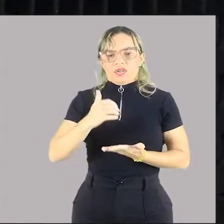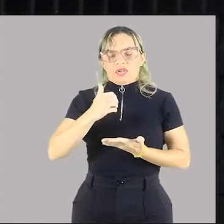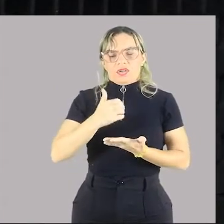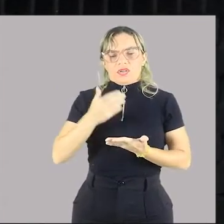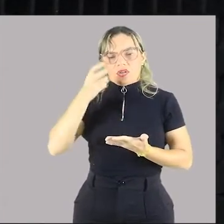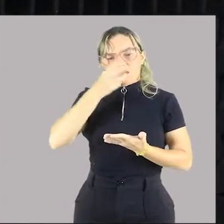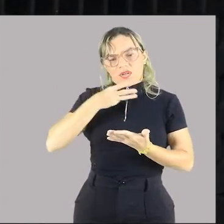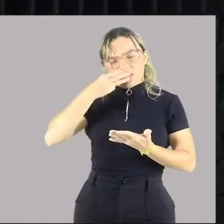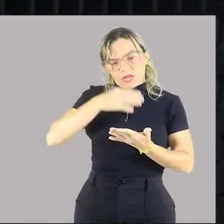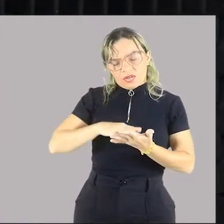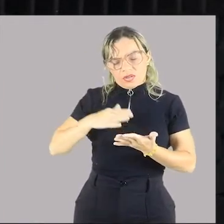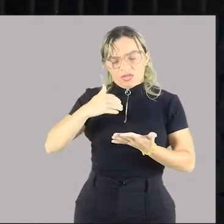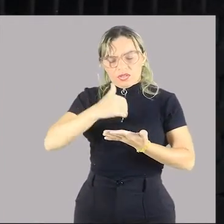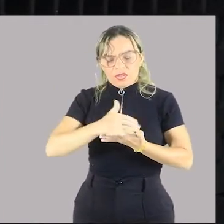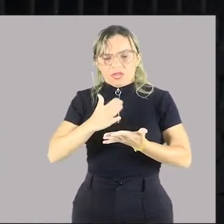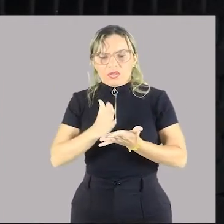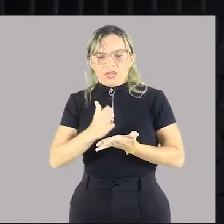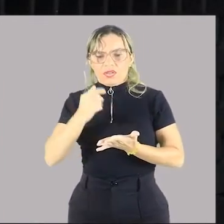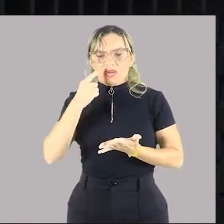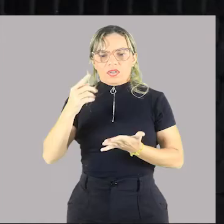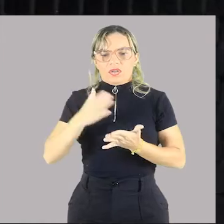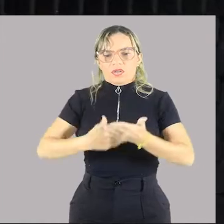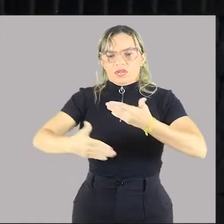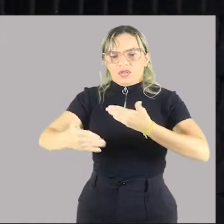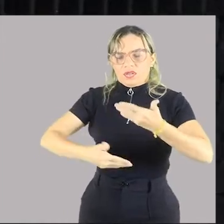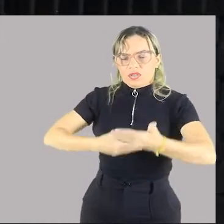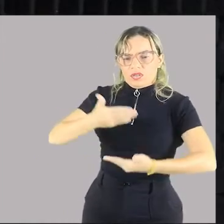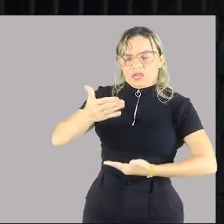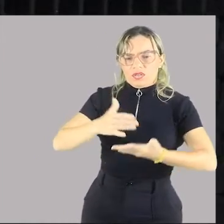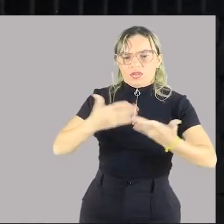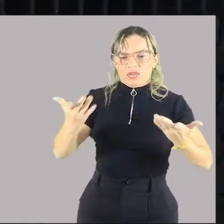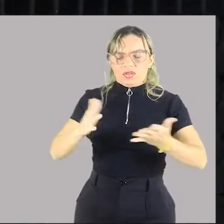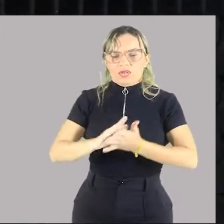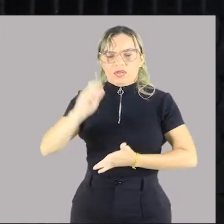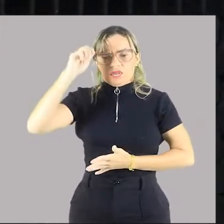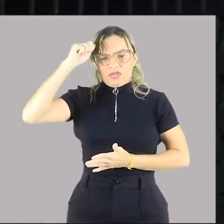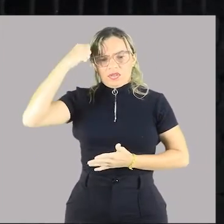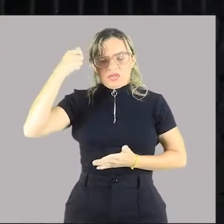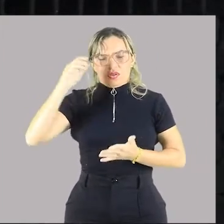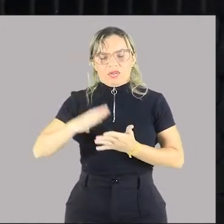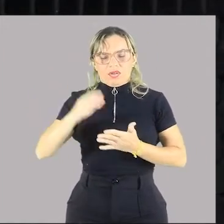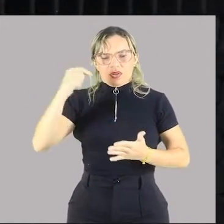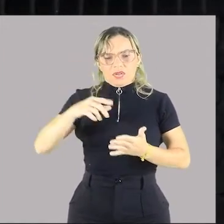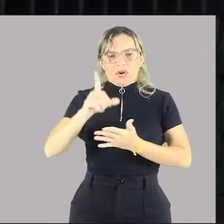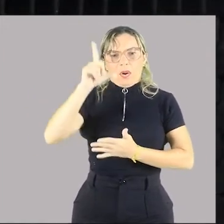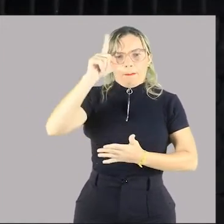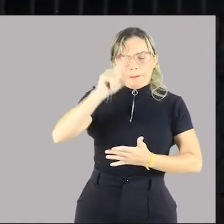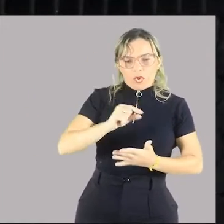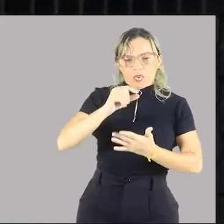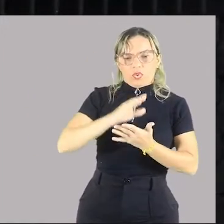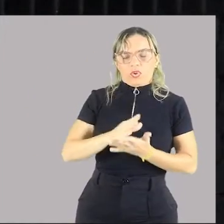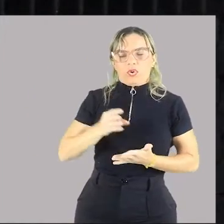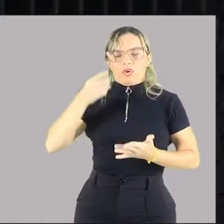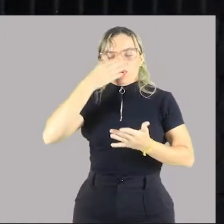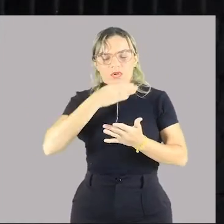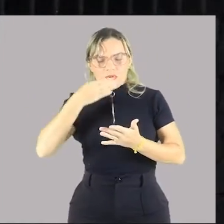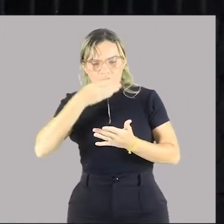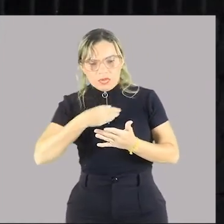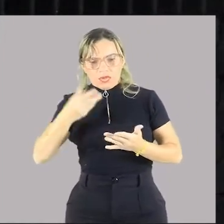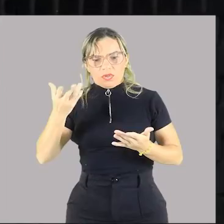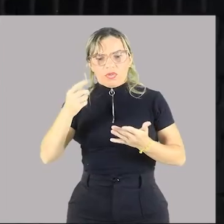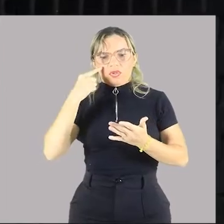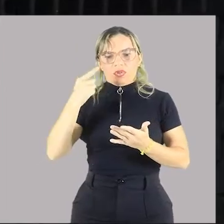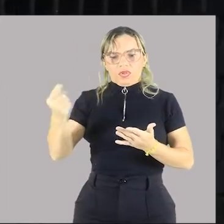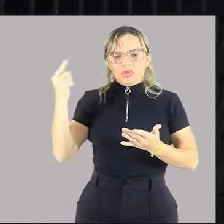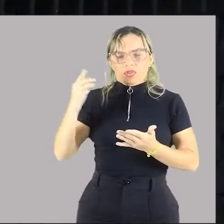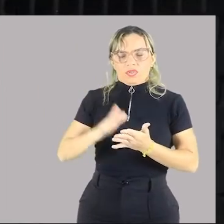as redes de sociabilidade. Observe que o negro, mesmo produzindo poucos doces na cozinha, eles